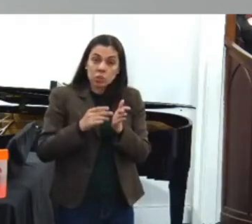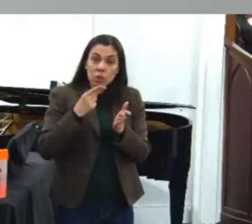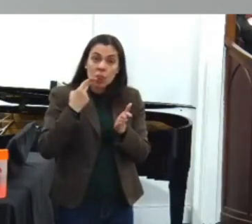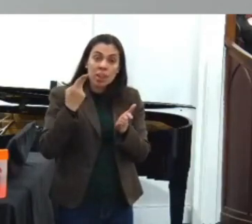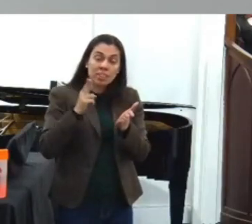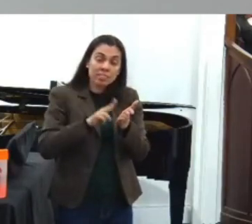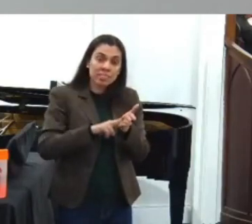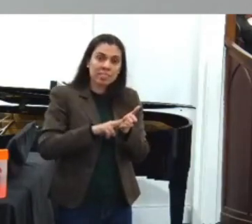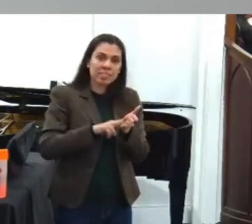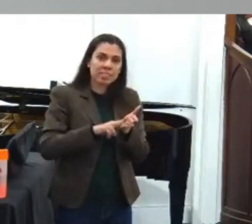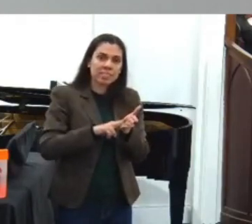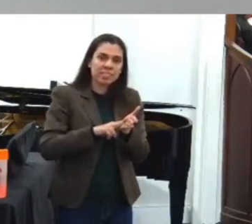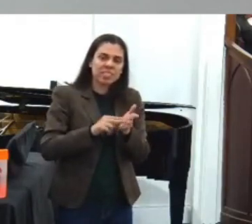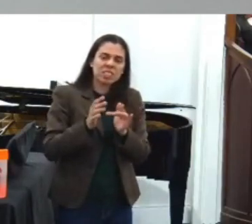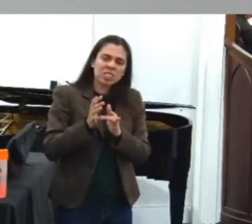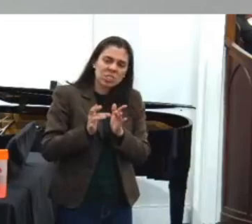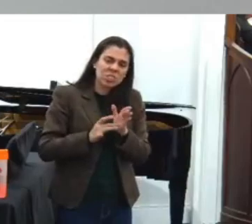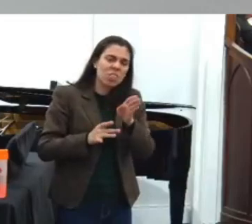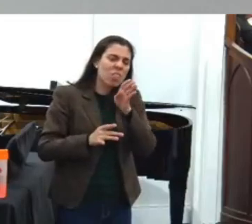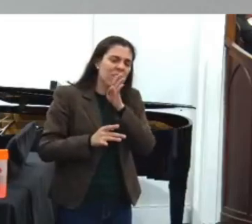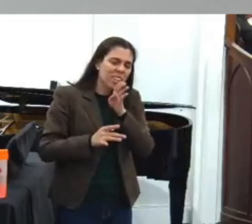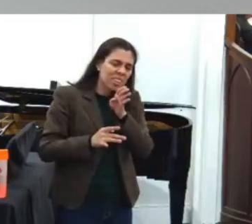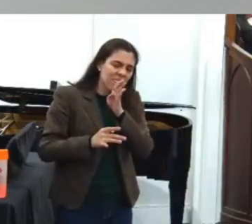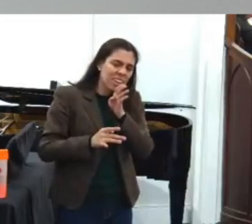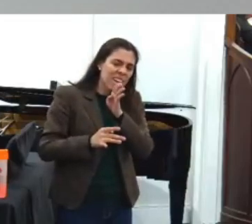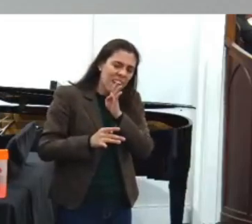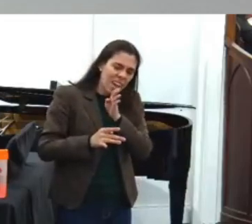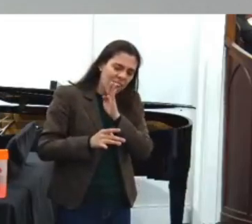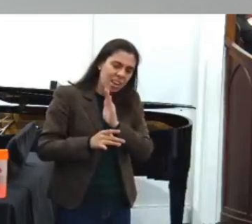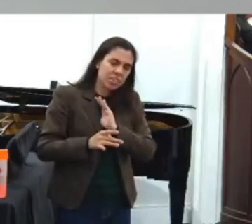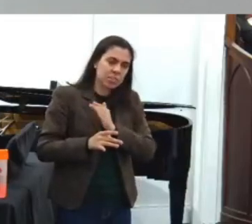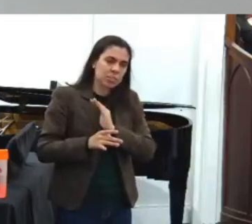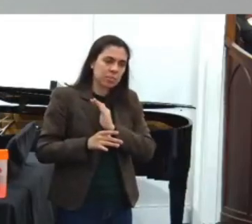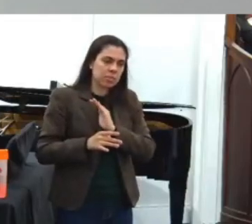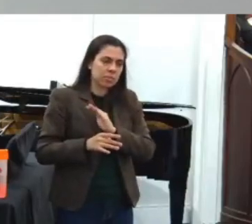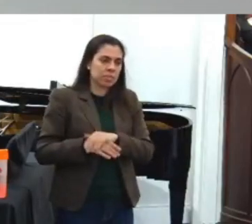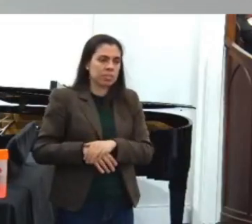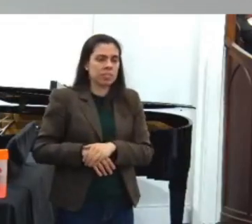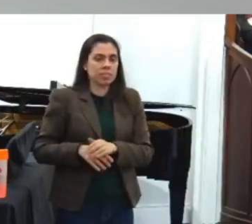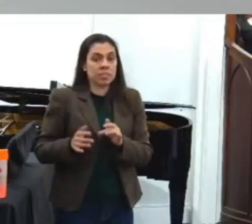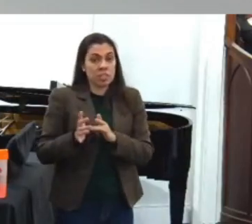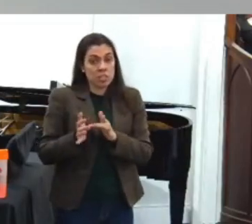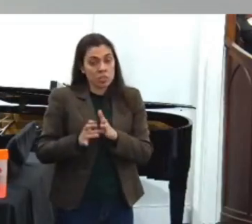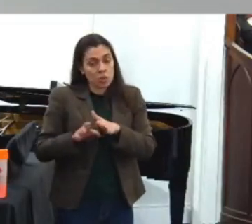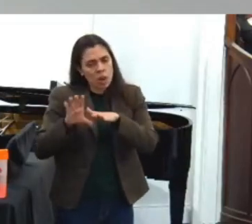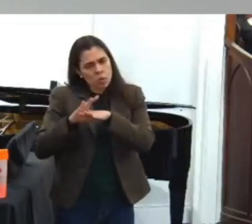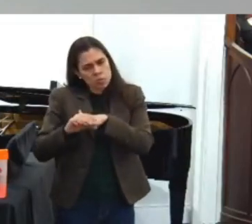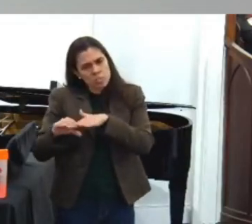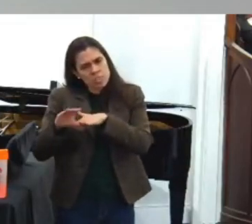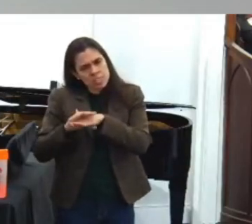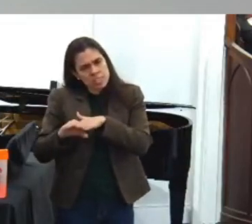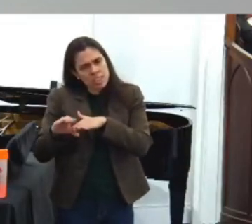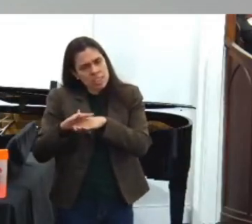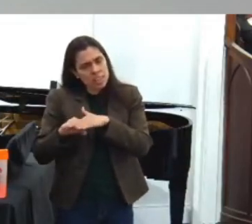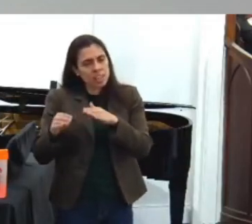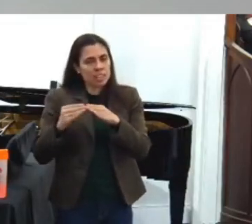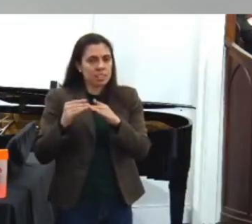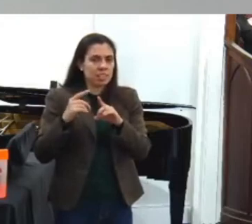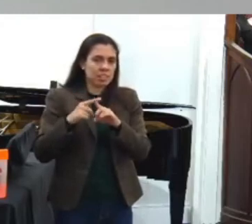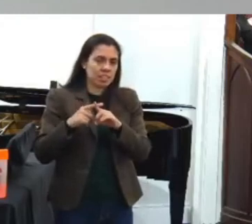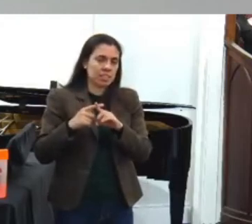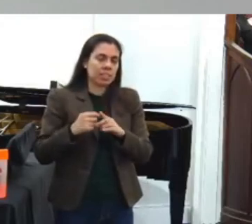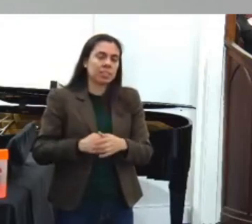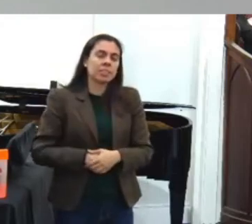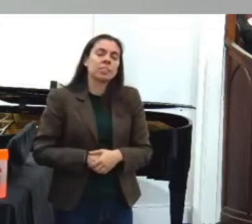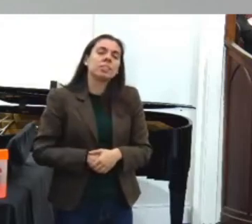Cristo conhece o coração da sua igreja. Cristo aconselha a sua igreja.